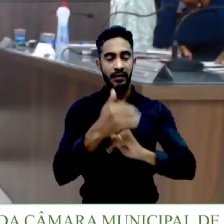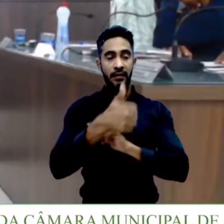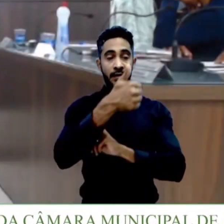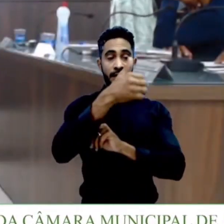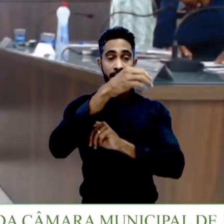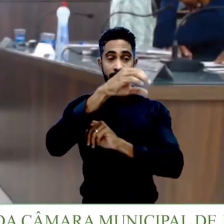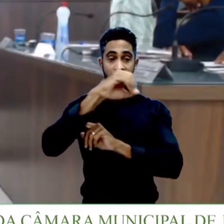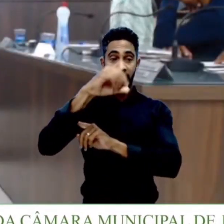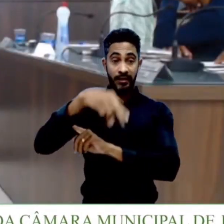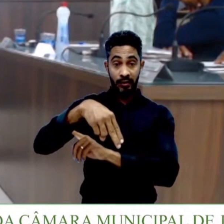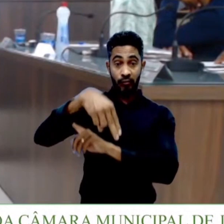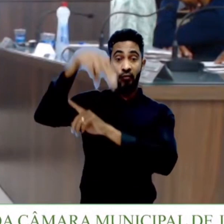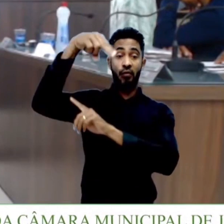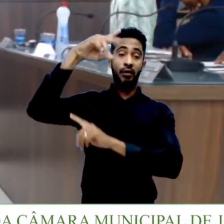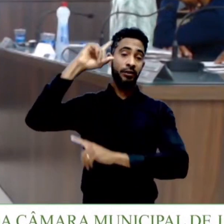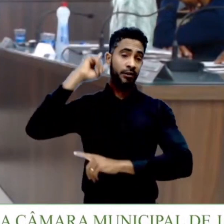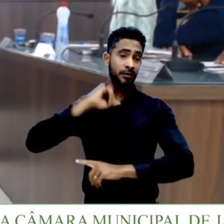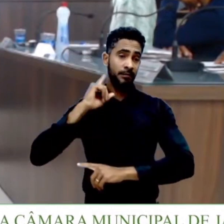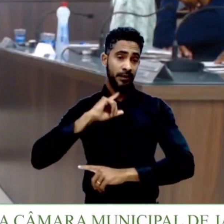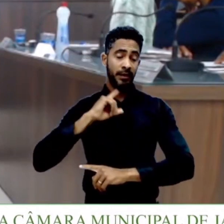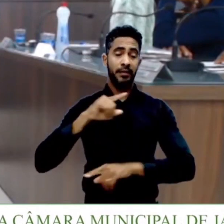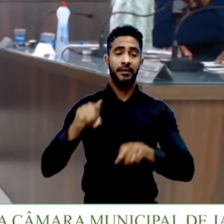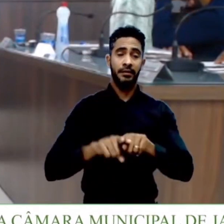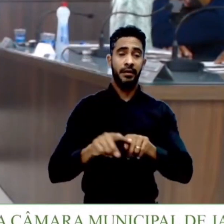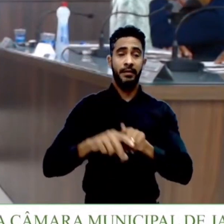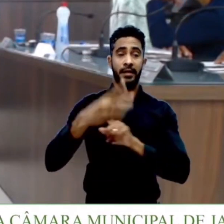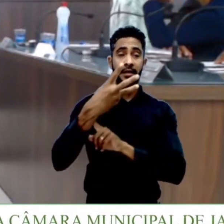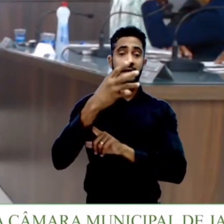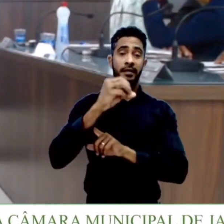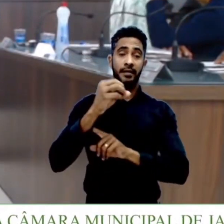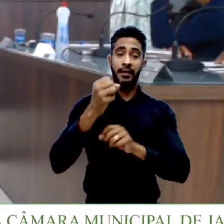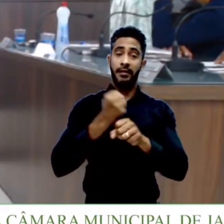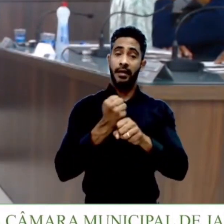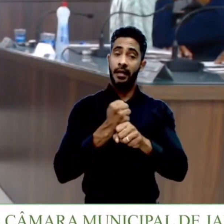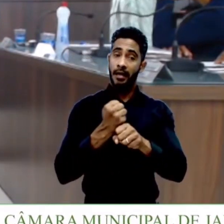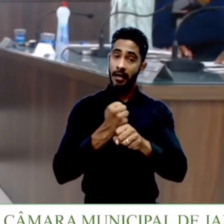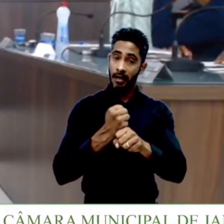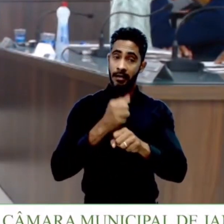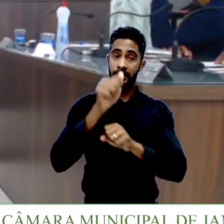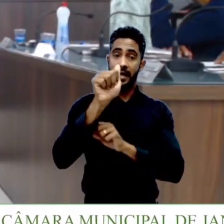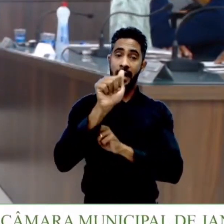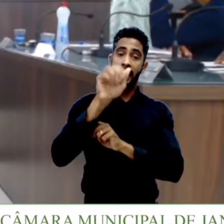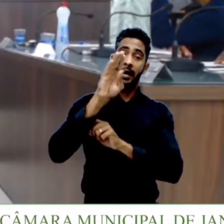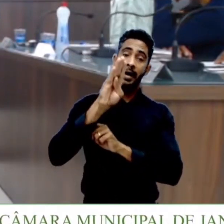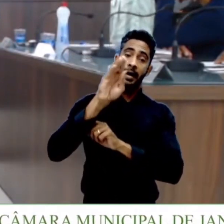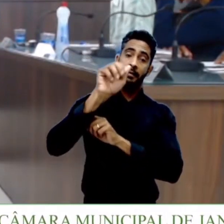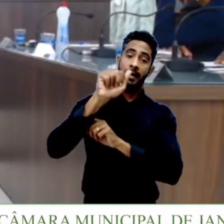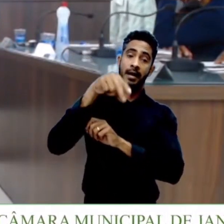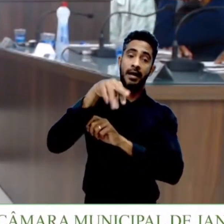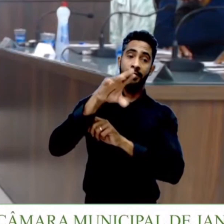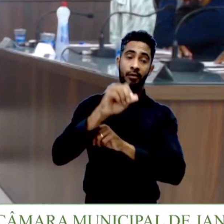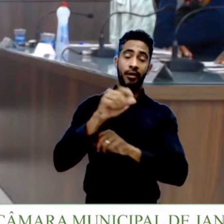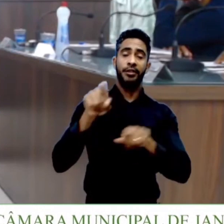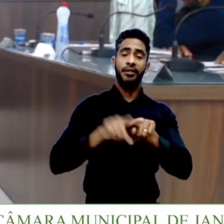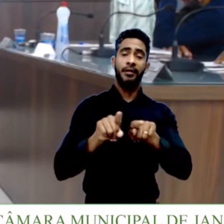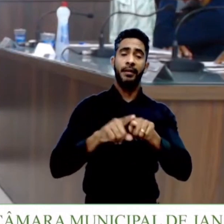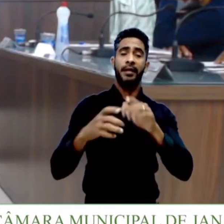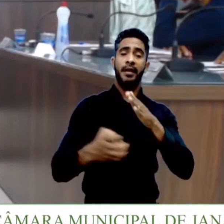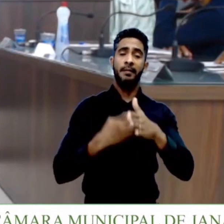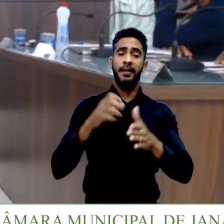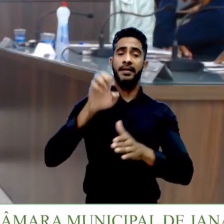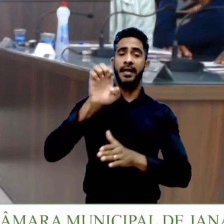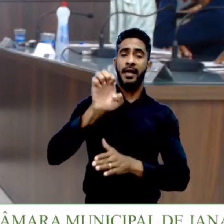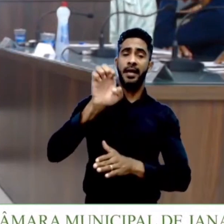100% Nortineiro. Vamos celebrar os 30 anos da Abanorte e os 50 anos da Embrapa, que é a Embrapa, gente, é uma